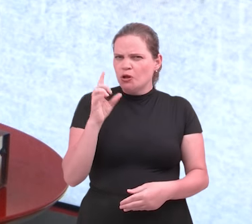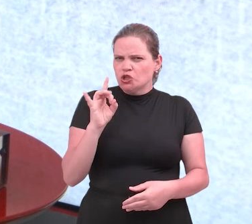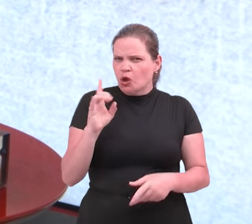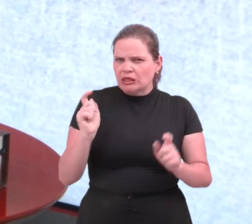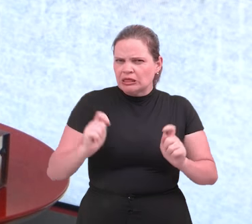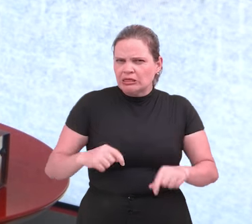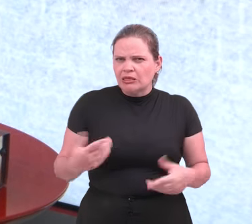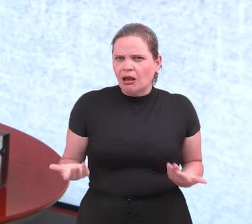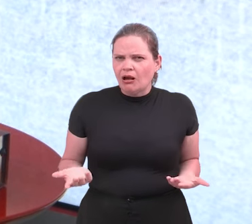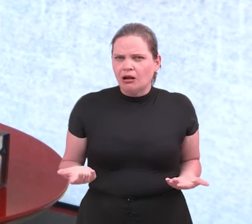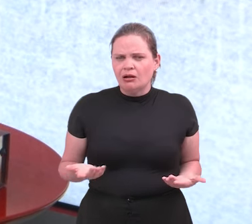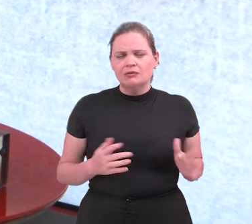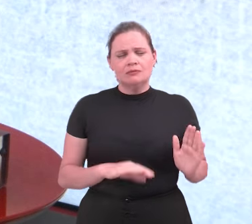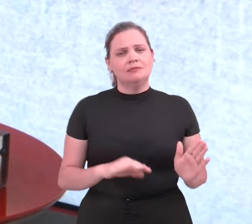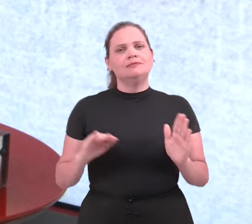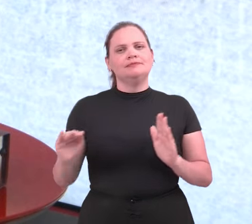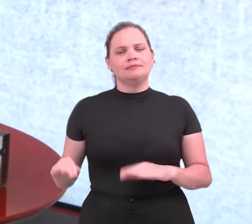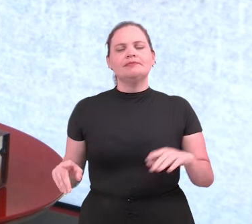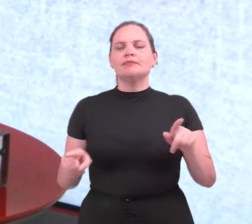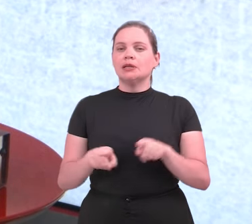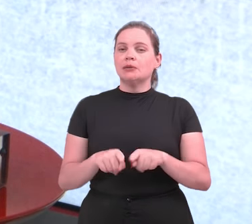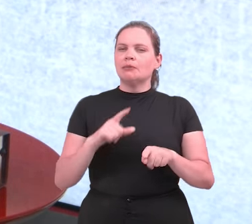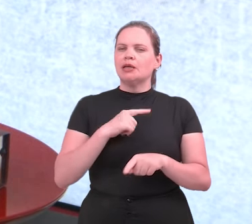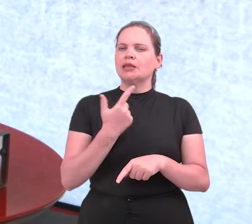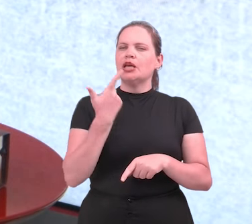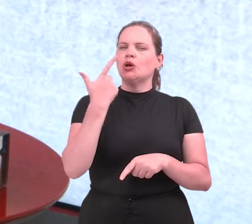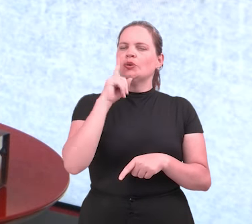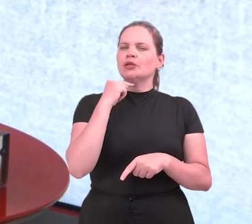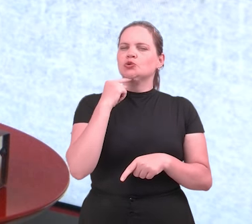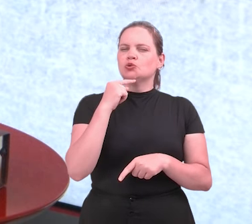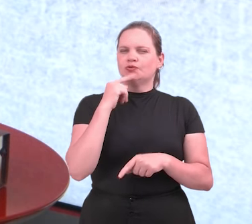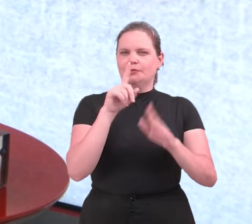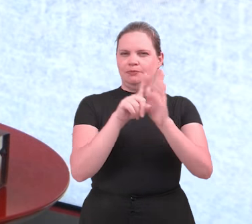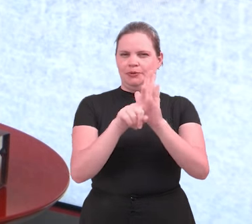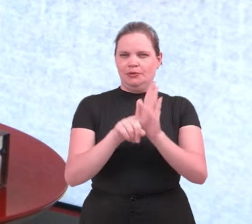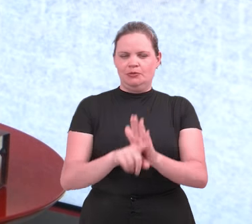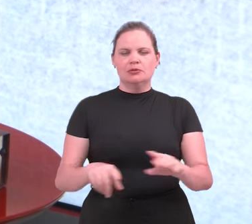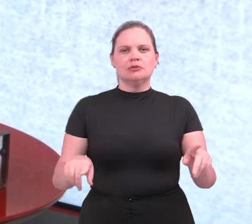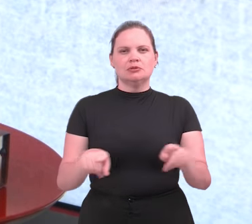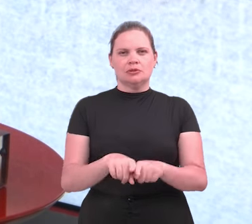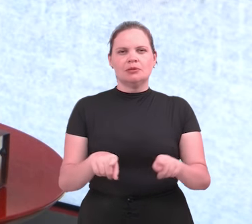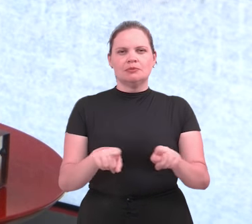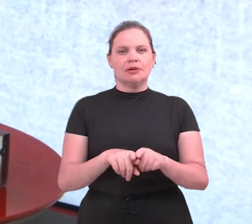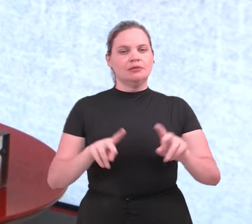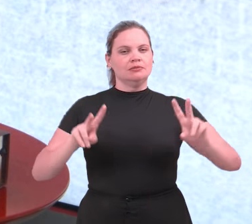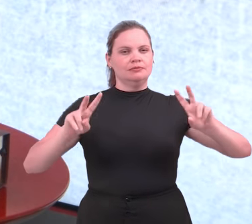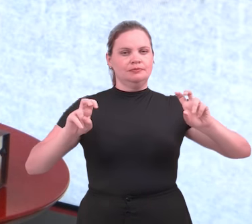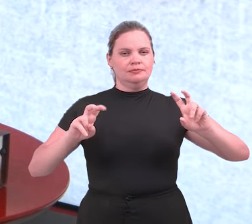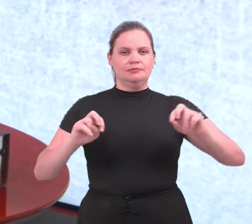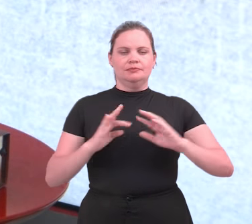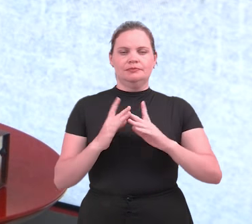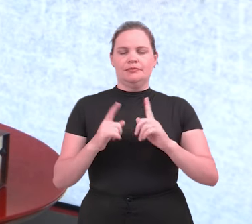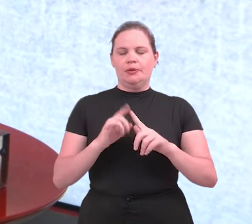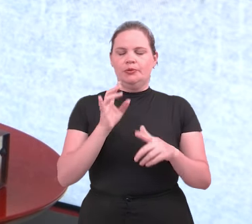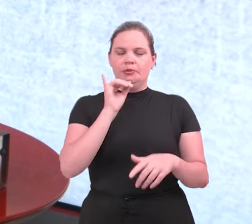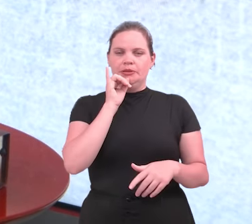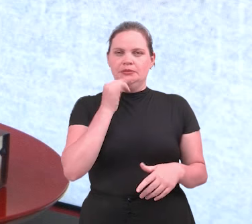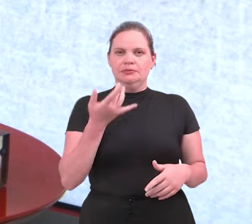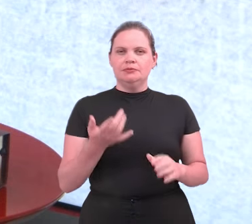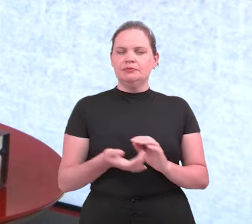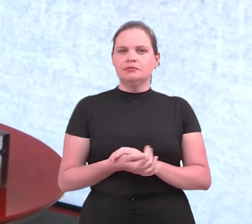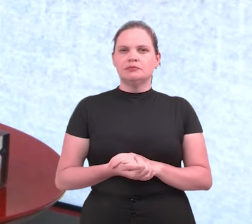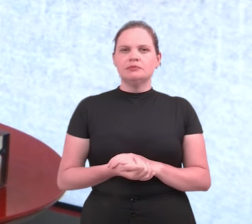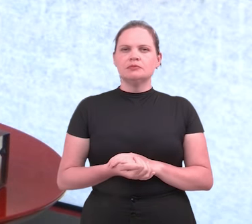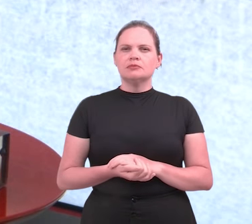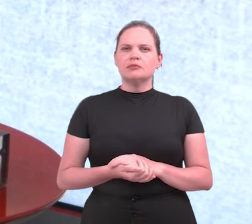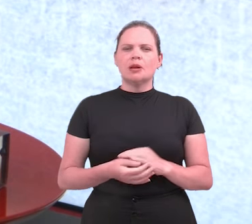está envolvida com outras indagações que as pessoas fazem a respeito desse tipo de assunto sobre igreja, como, por exemplo, por